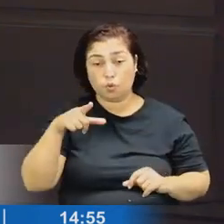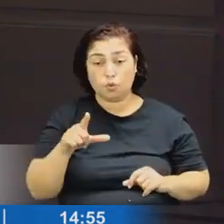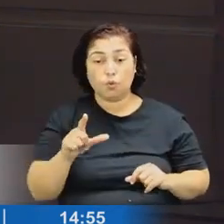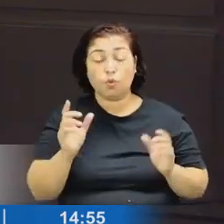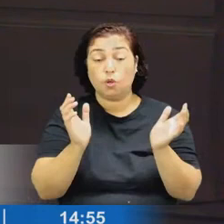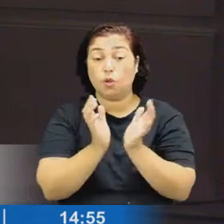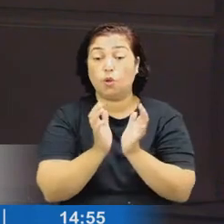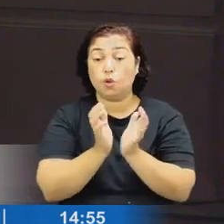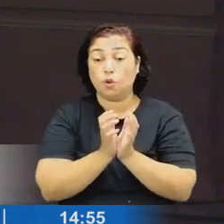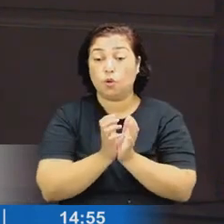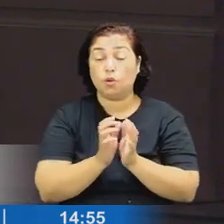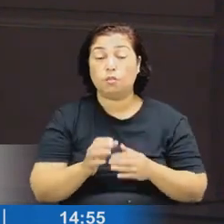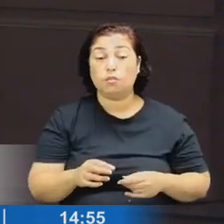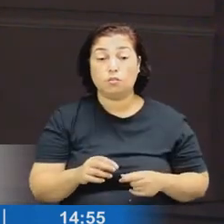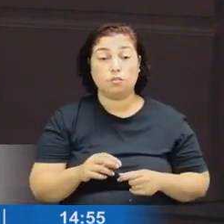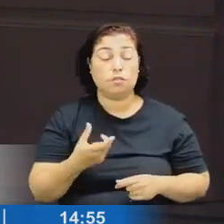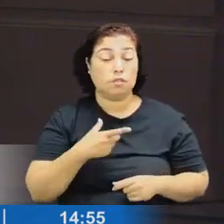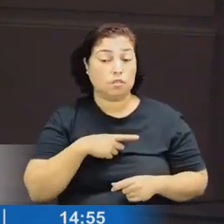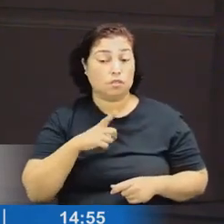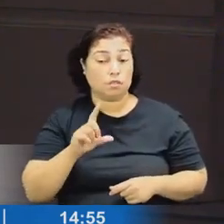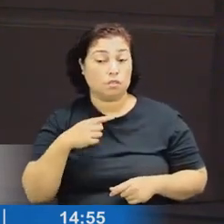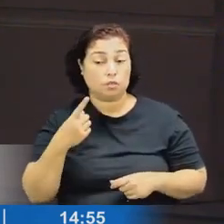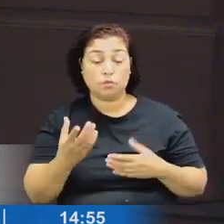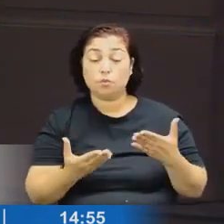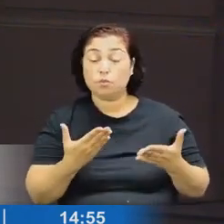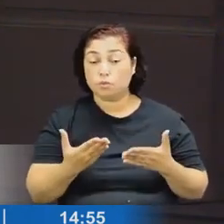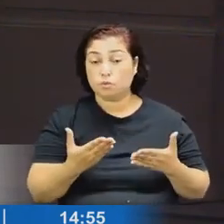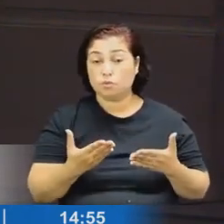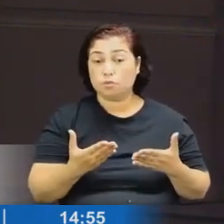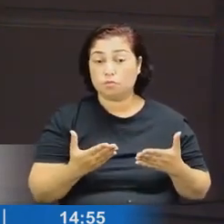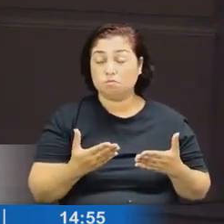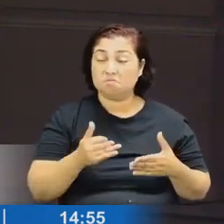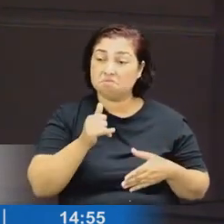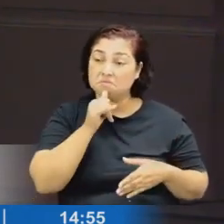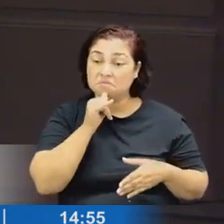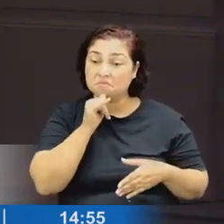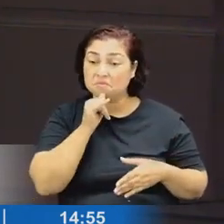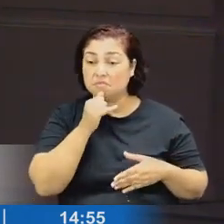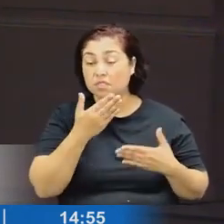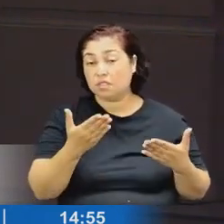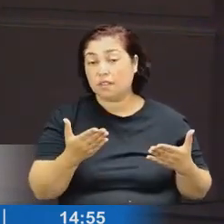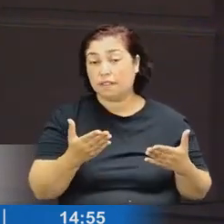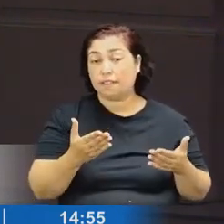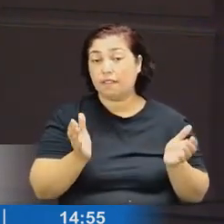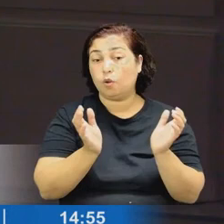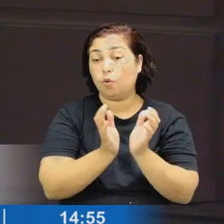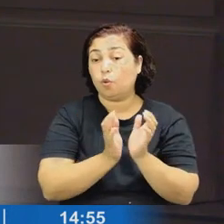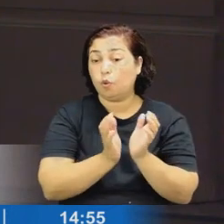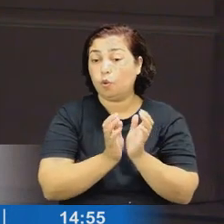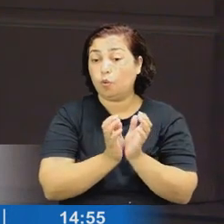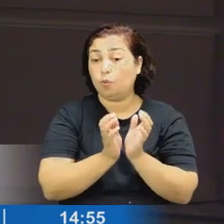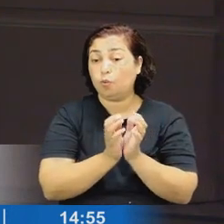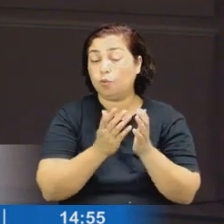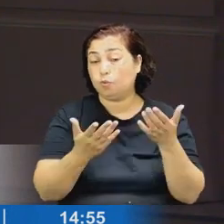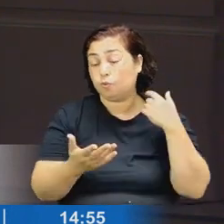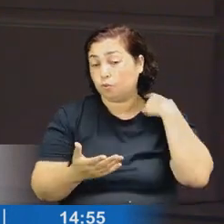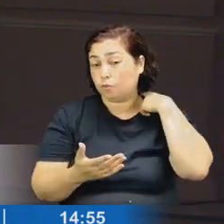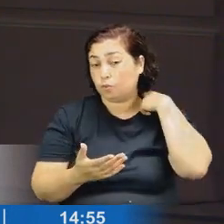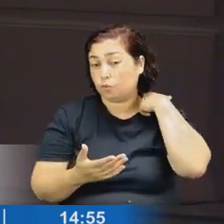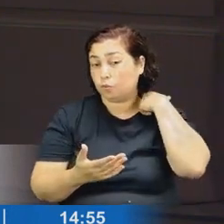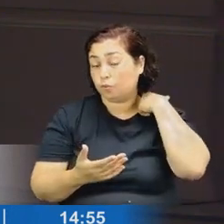público prioritário aí você tem outro público prioritário qual seria chuta um público aí diz um público seu aí meu vereador